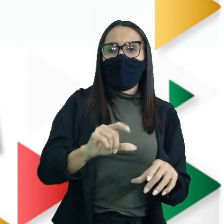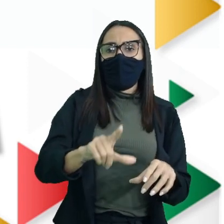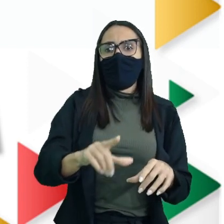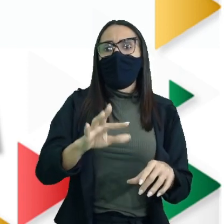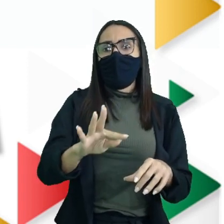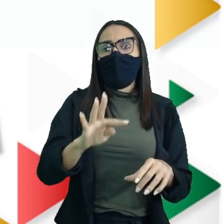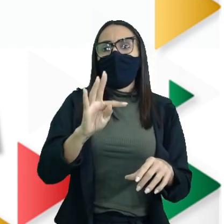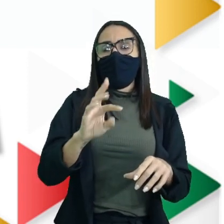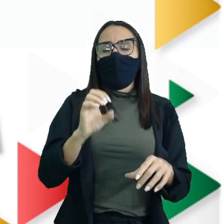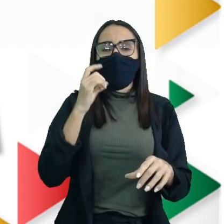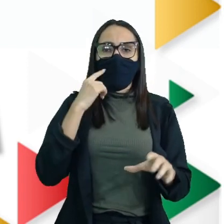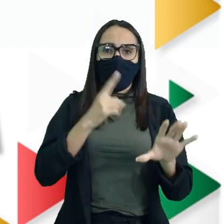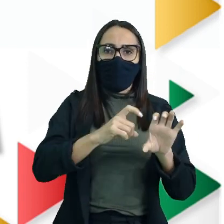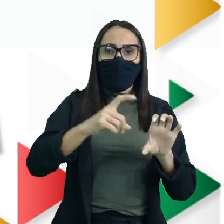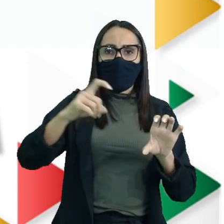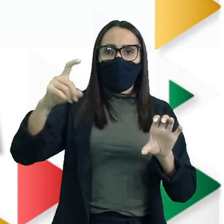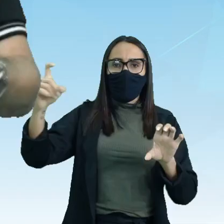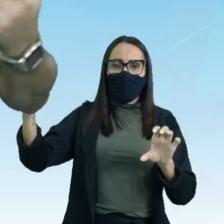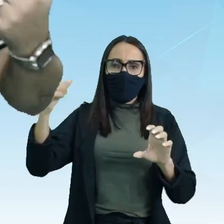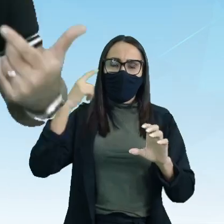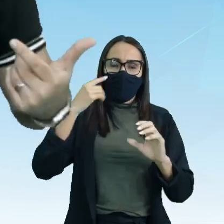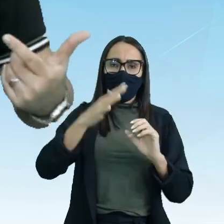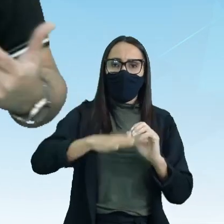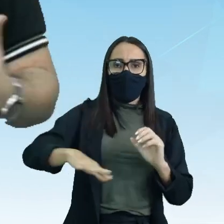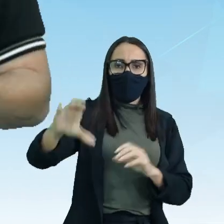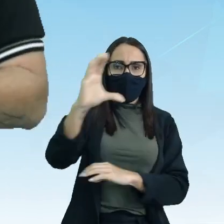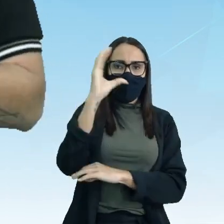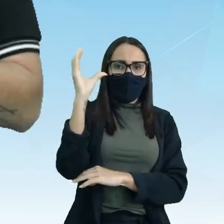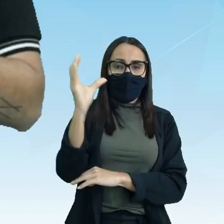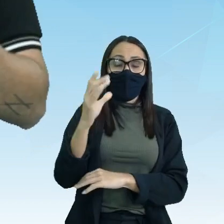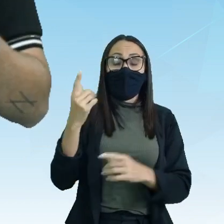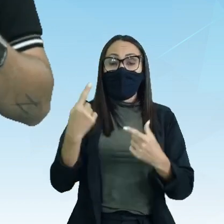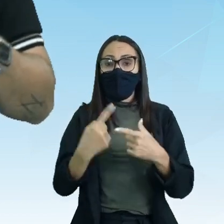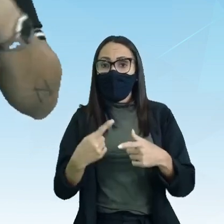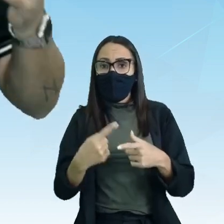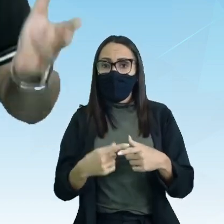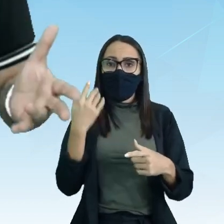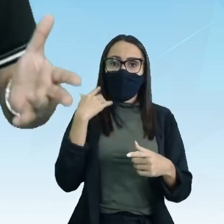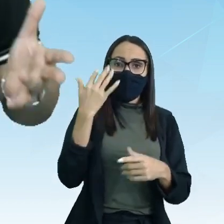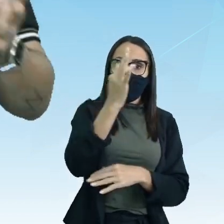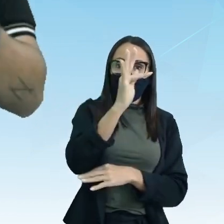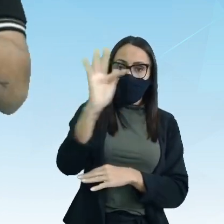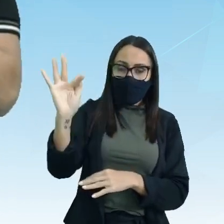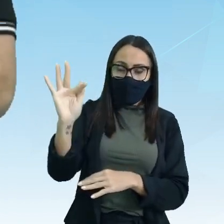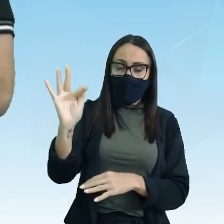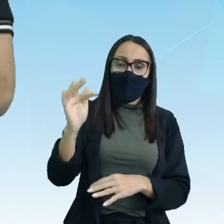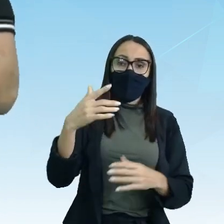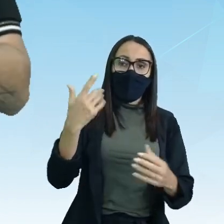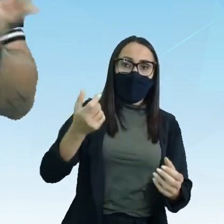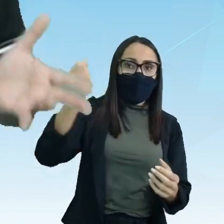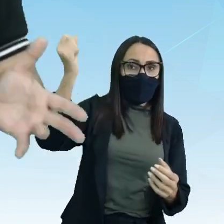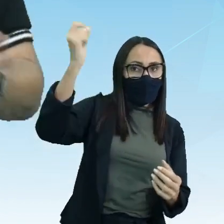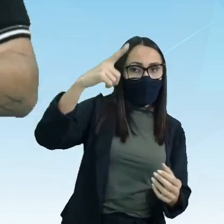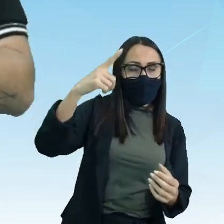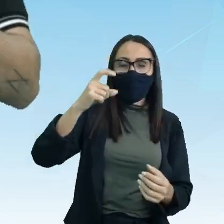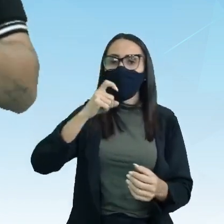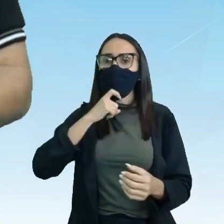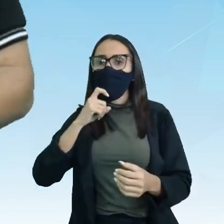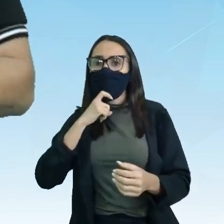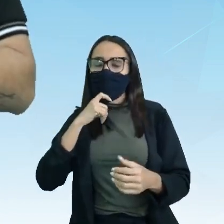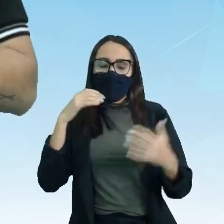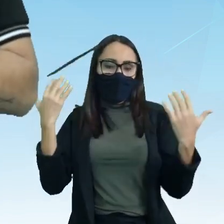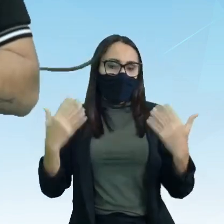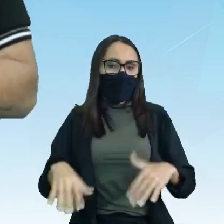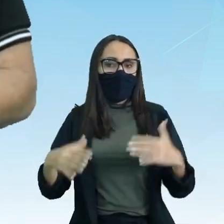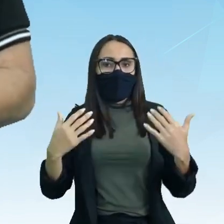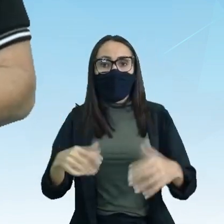adequar o empreendimento ao clima tropical. Porque lá na França, nós sabemos que nós temos verão e inverno rigorosos, bem definidos.